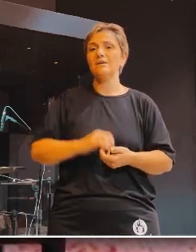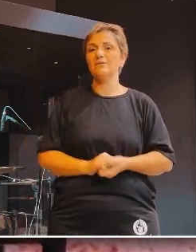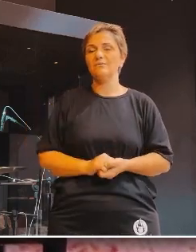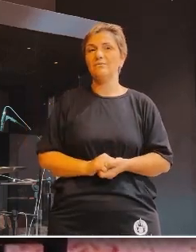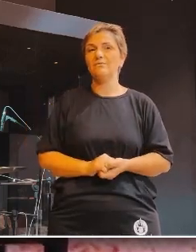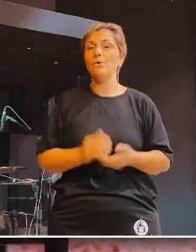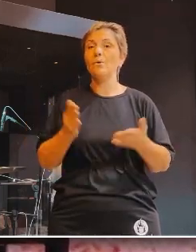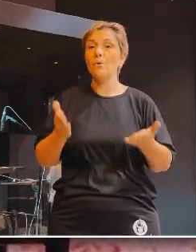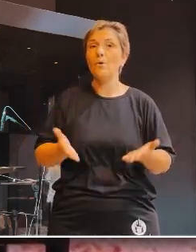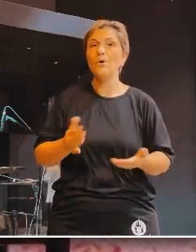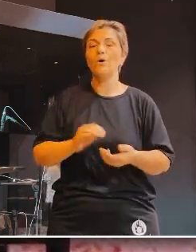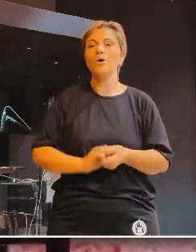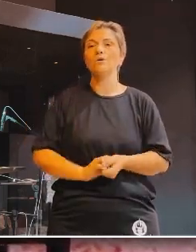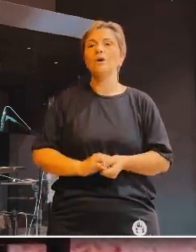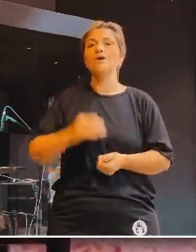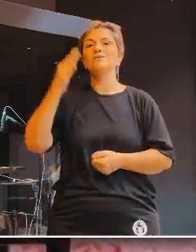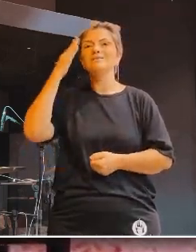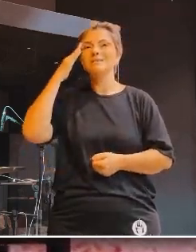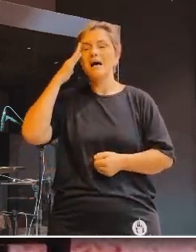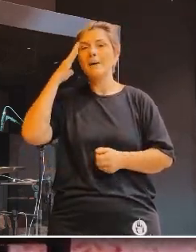sabe a pressão que ele aguenta?